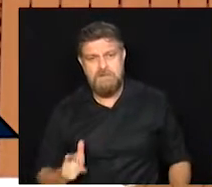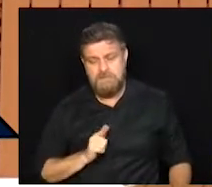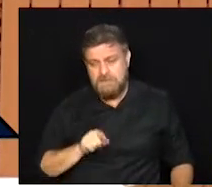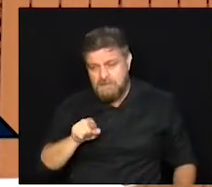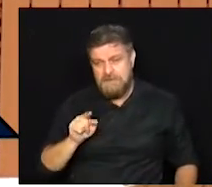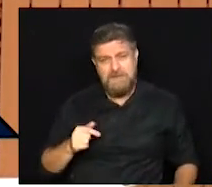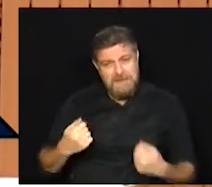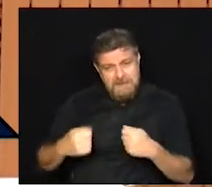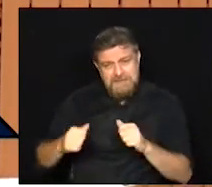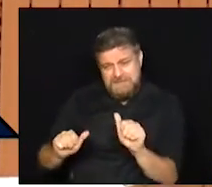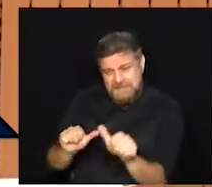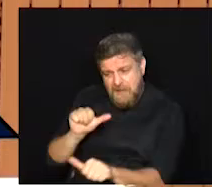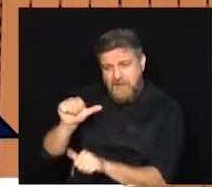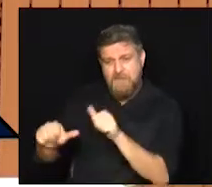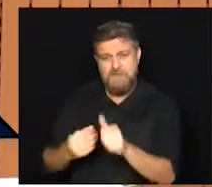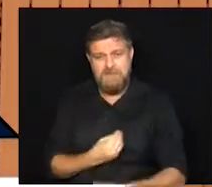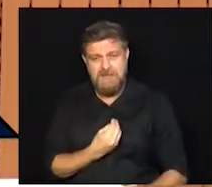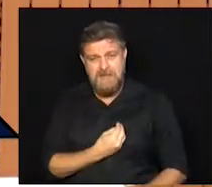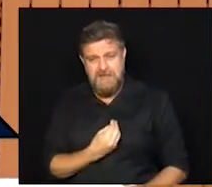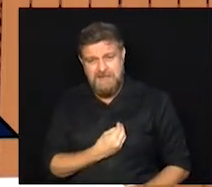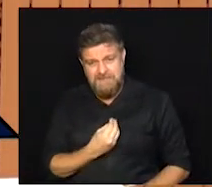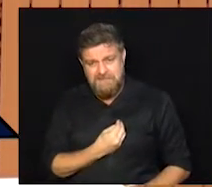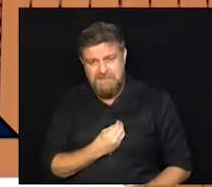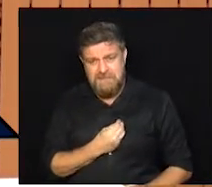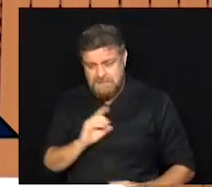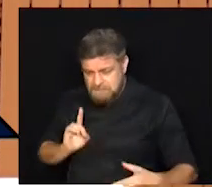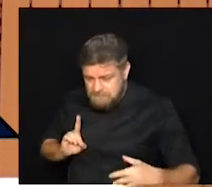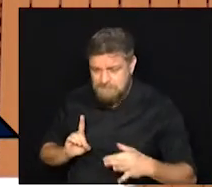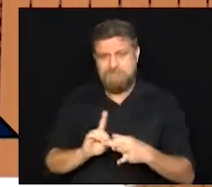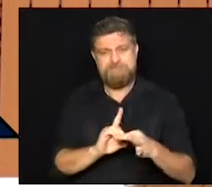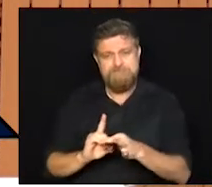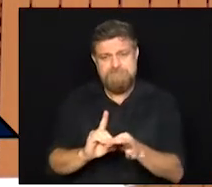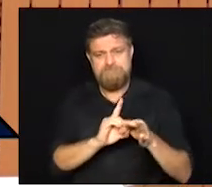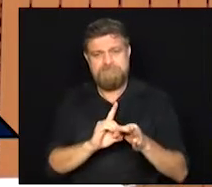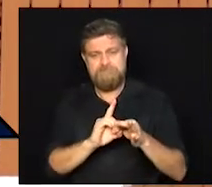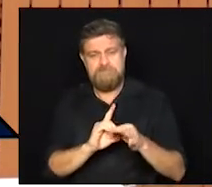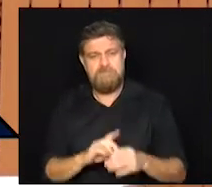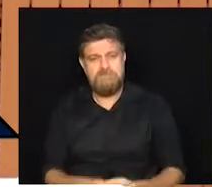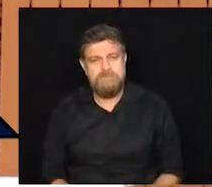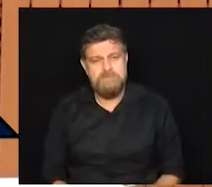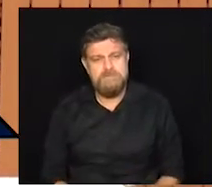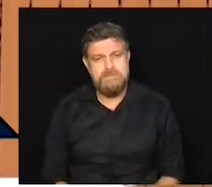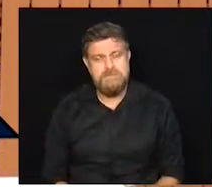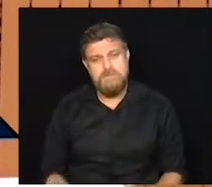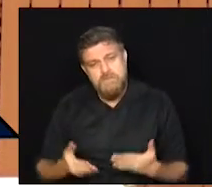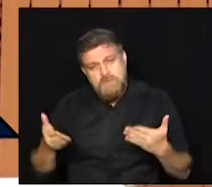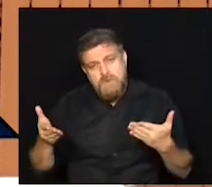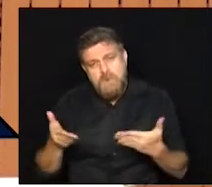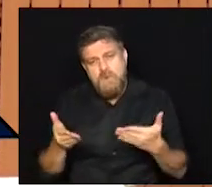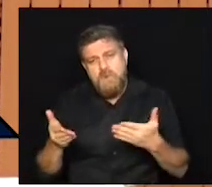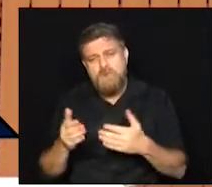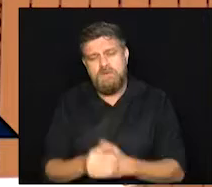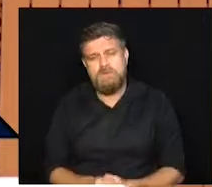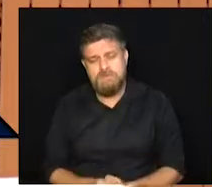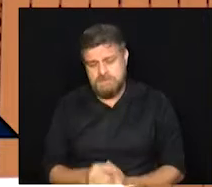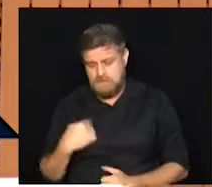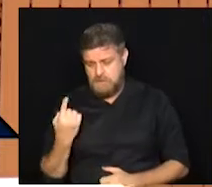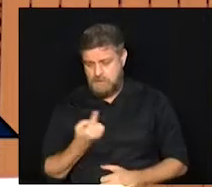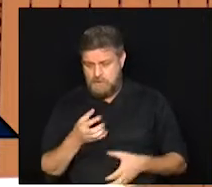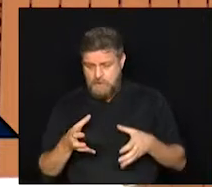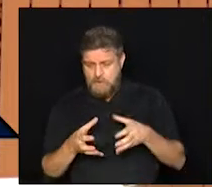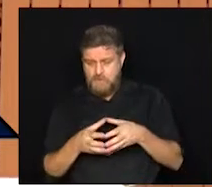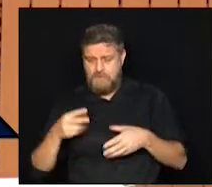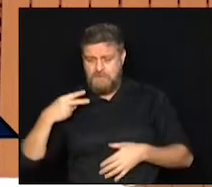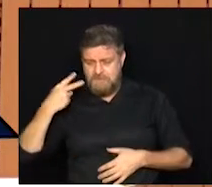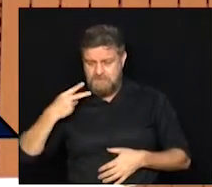quadro dessas pessoas excluídas pela sociedade. Então, hoje, essa comissão está aqui e